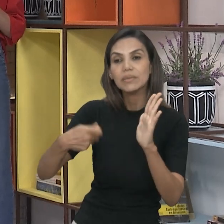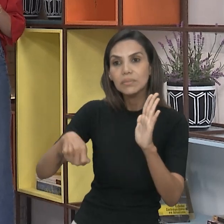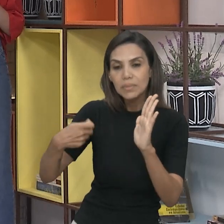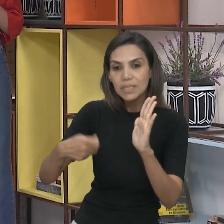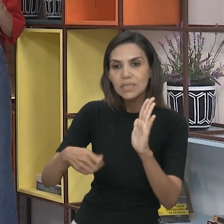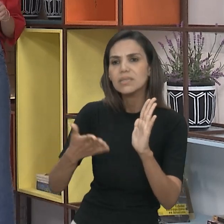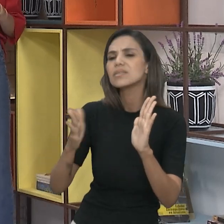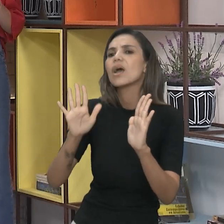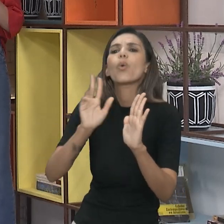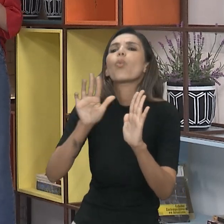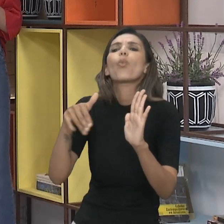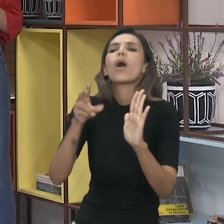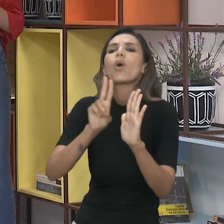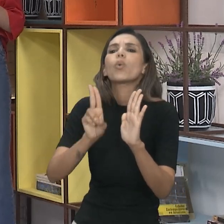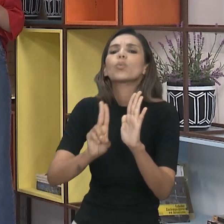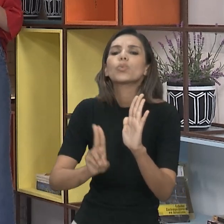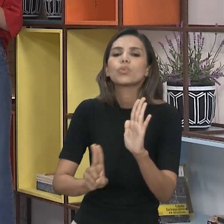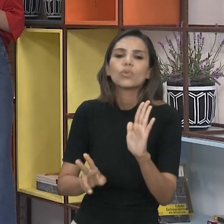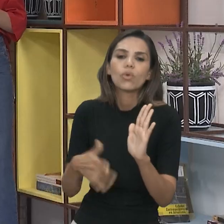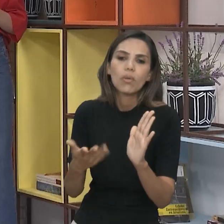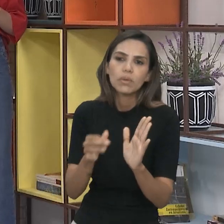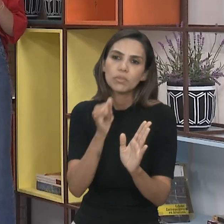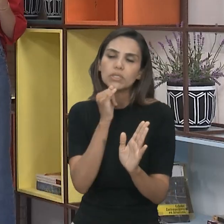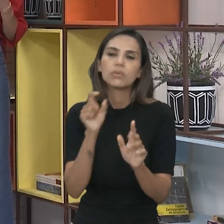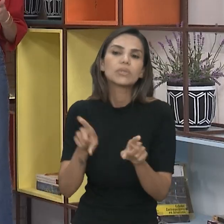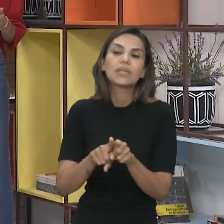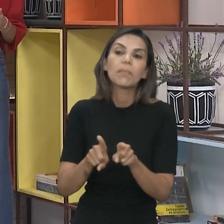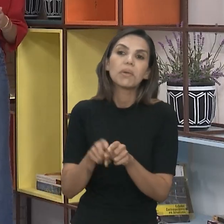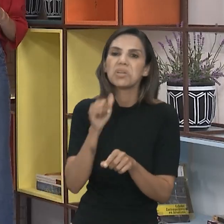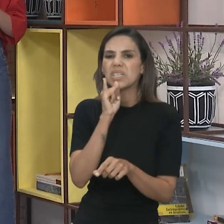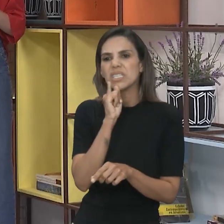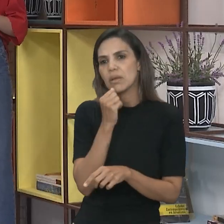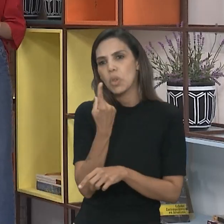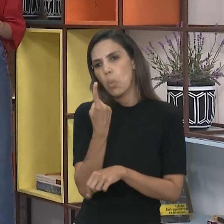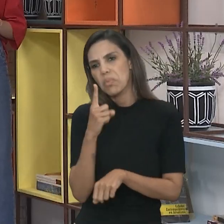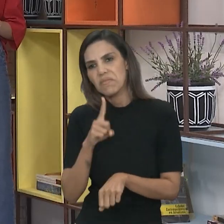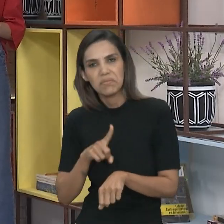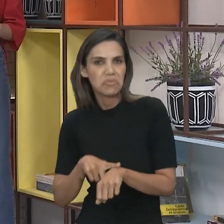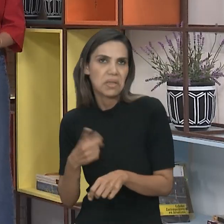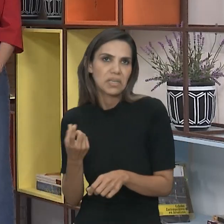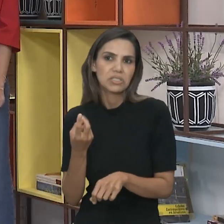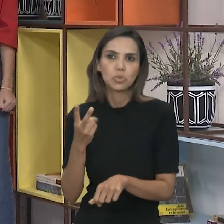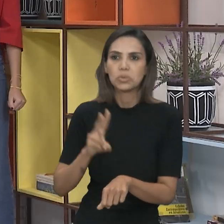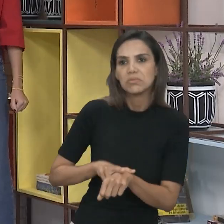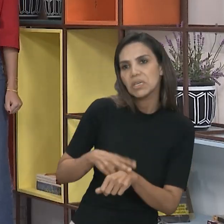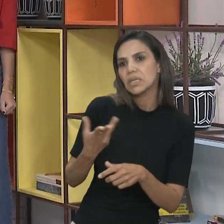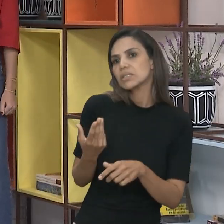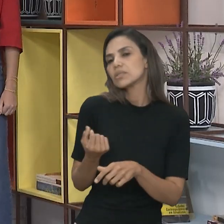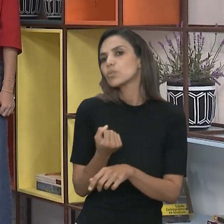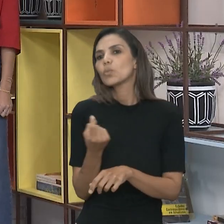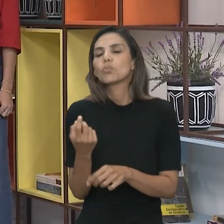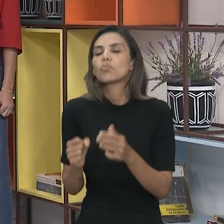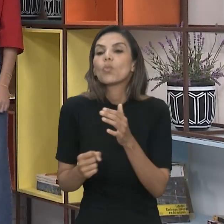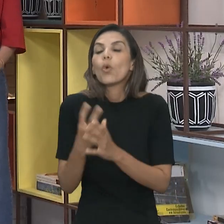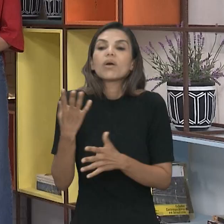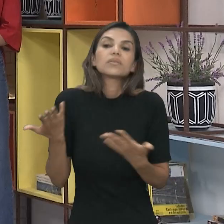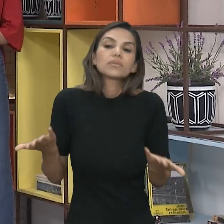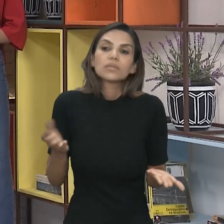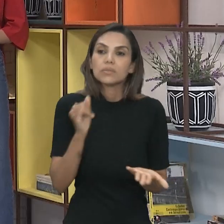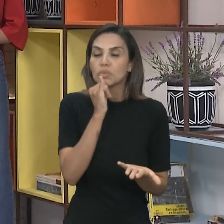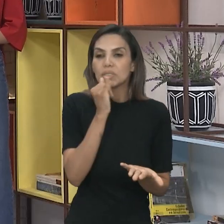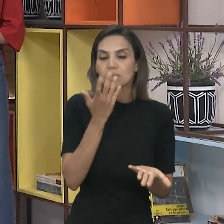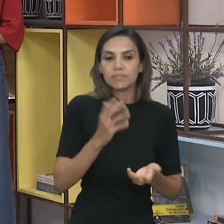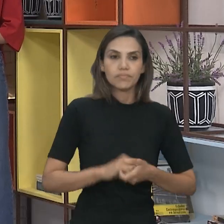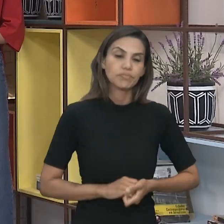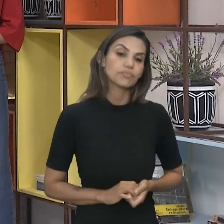pessoa, né, consiga anotar, tipo, tantas vezes no ano ou uma vez por ano eu tenho que fazer esse exame? Então, o que acontece? O